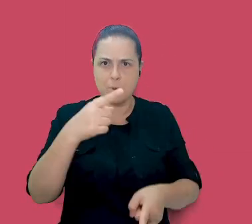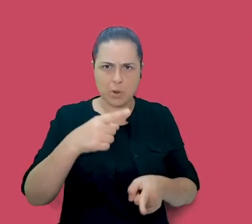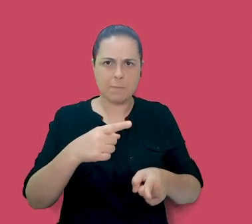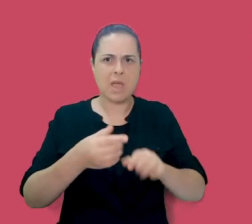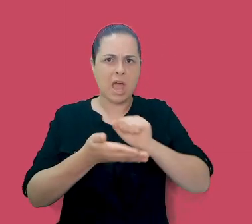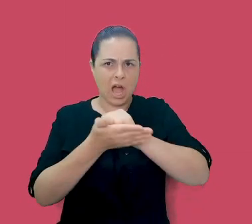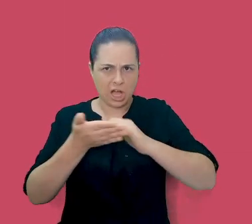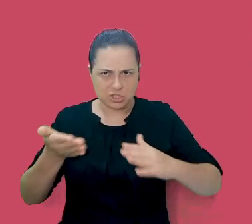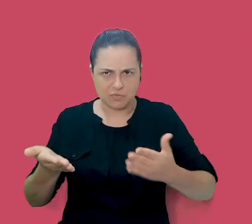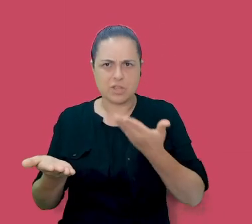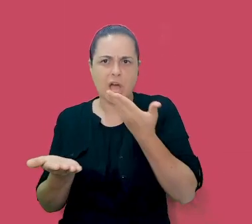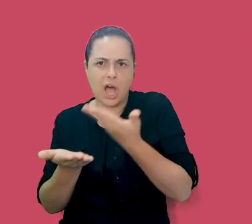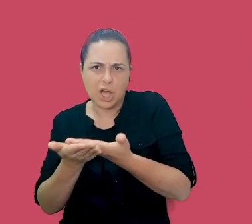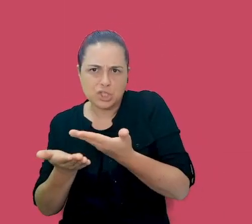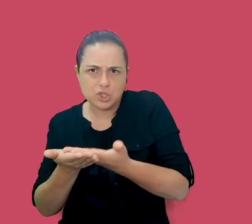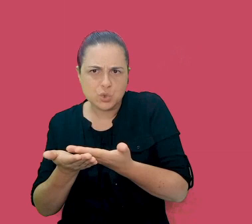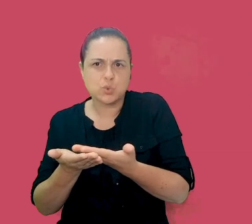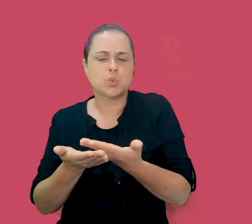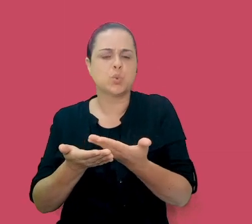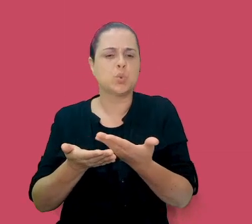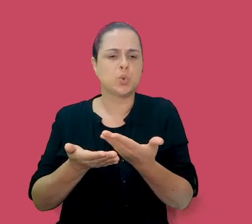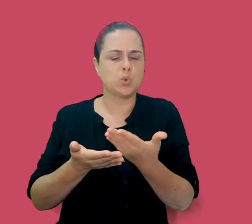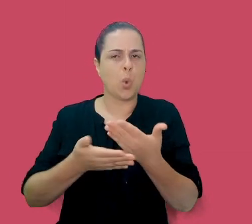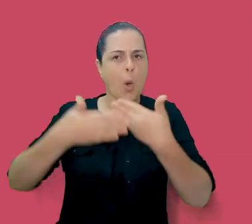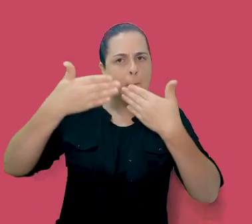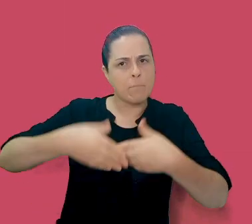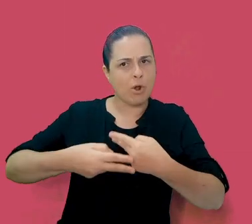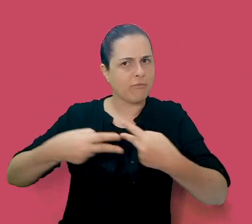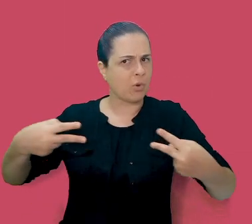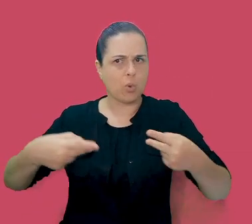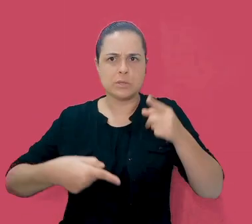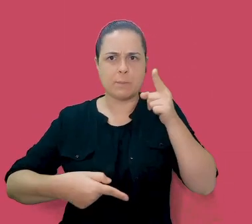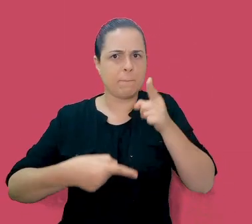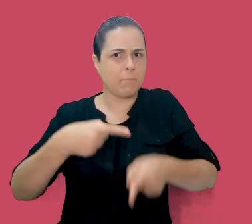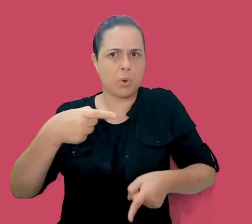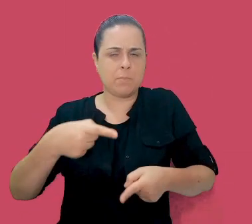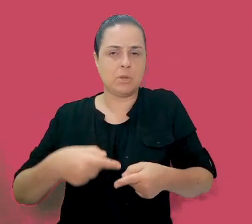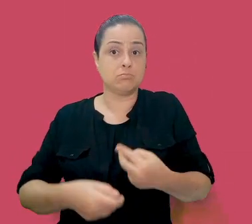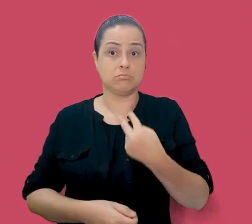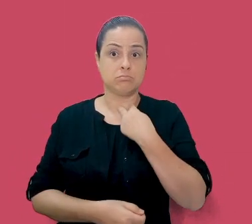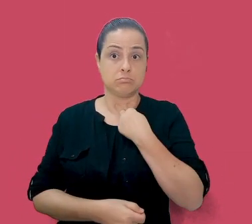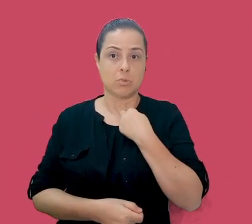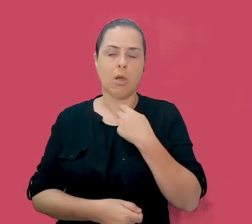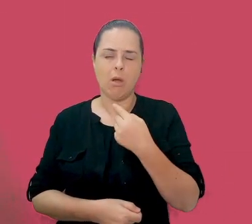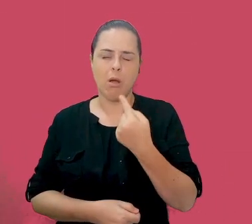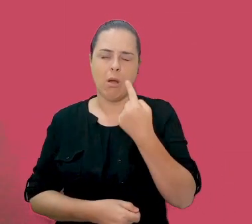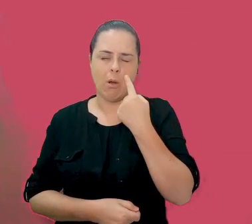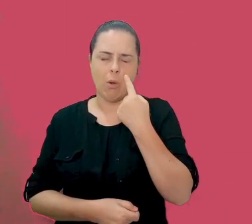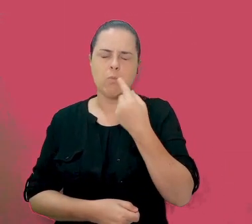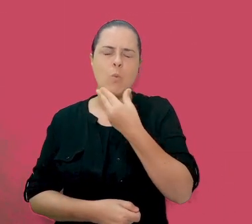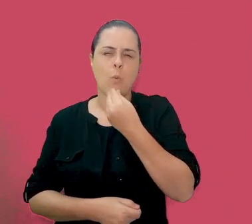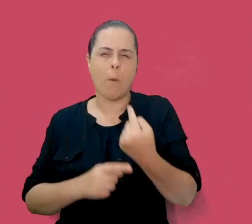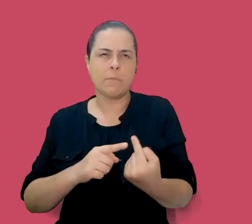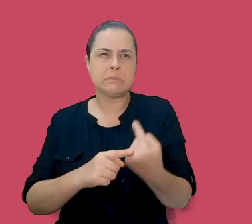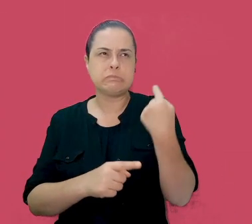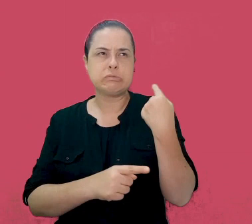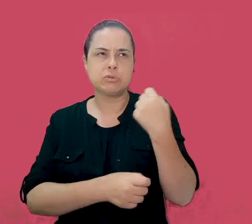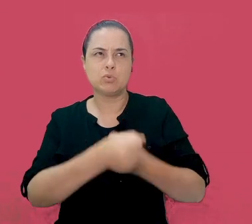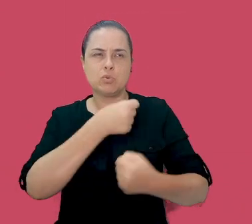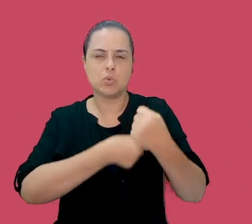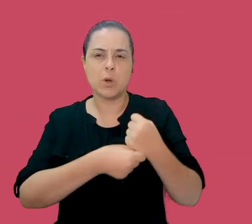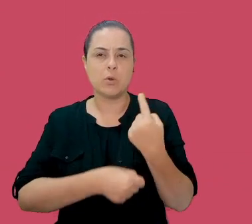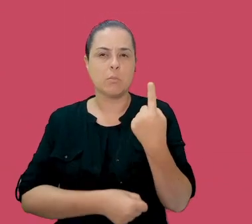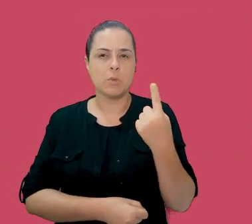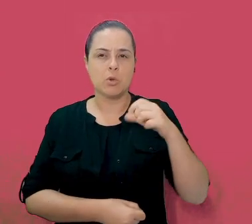realmente uma coisa que eu costumo falar, né, eu vou contar uma história bem rápida, que o Asimov, em 57, se eu não me